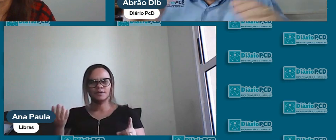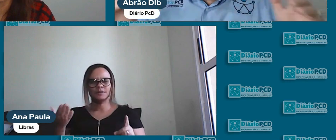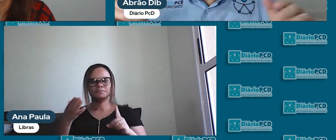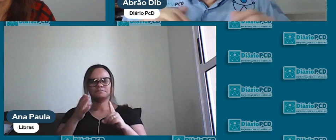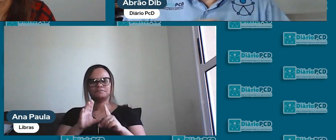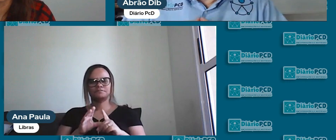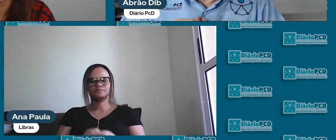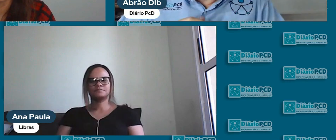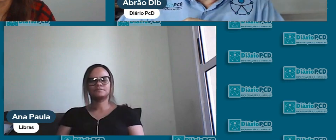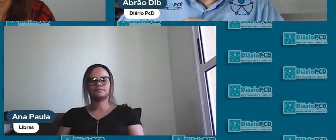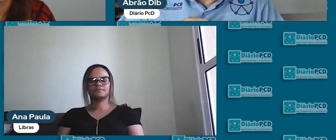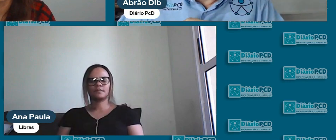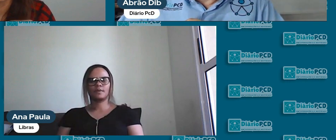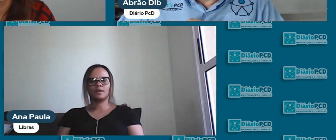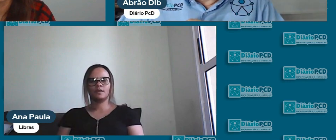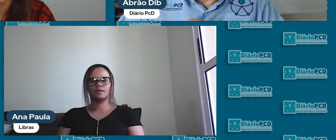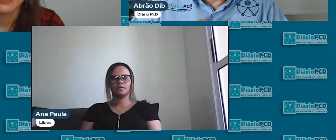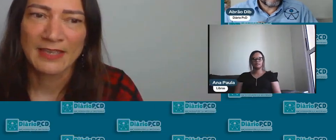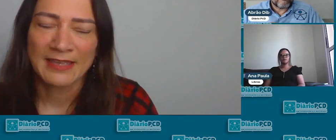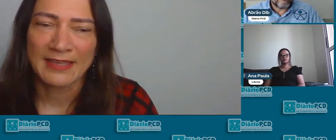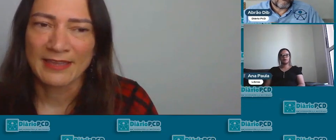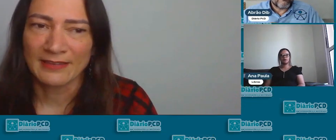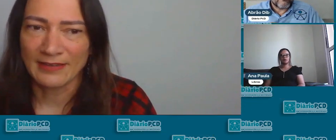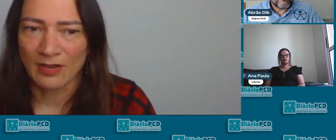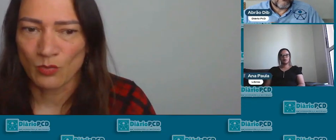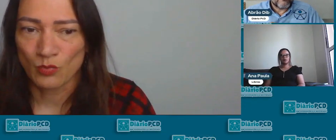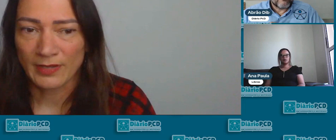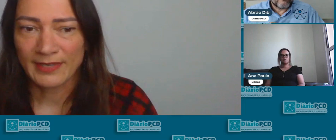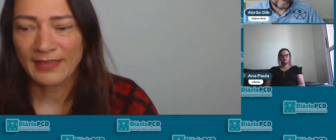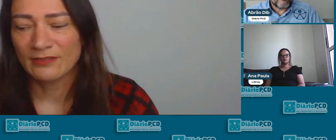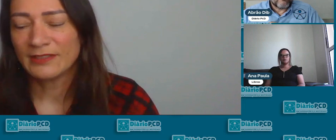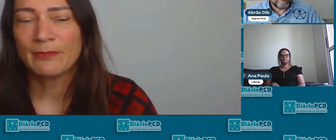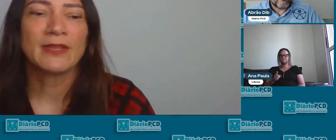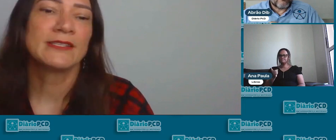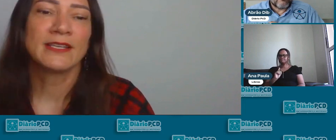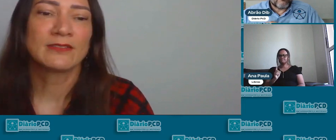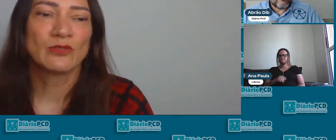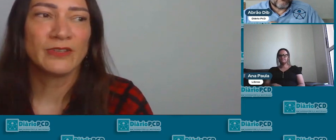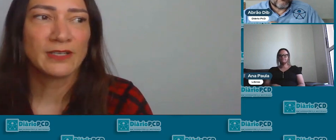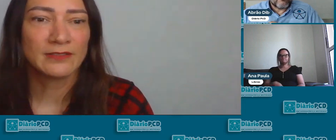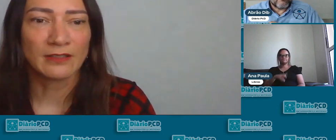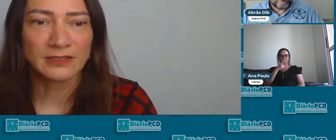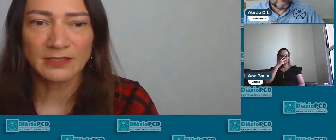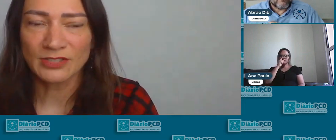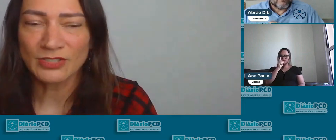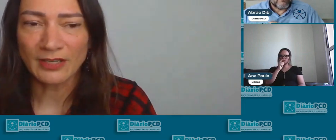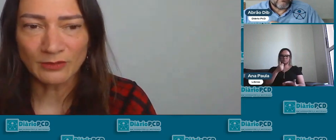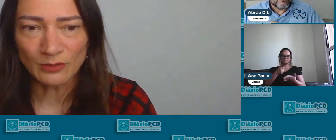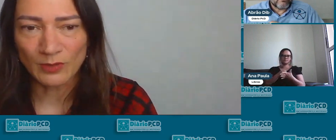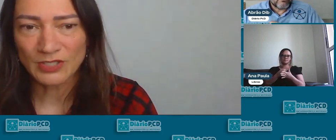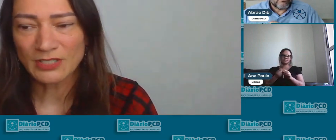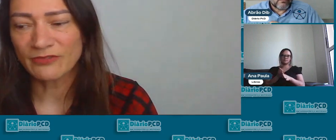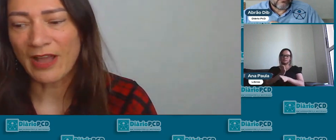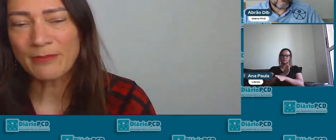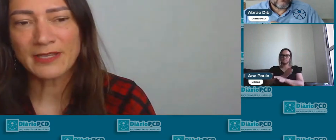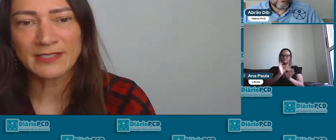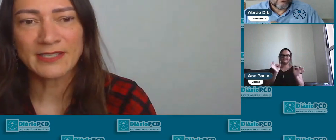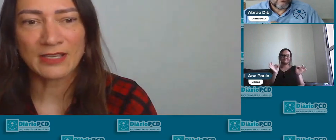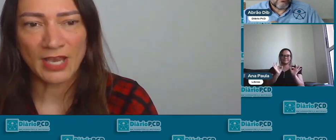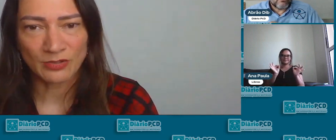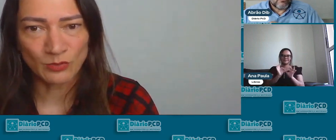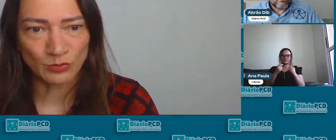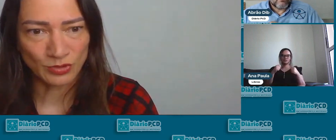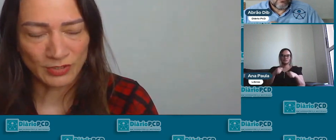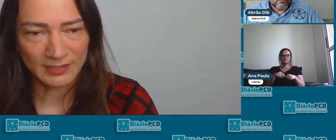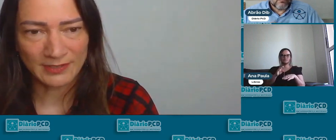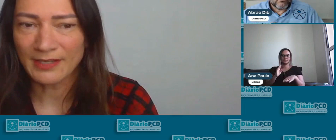e para pareceres conflitantes? Não, a ideia não é ter pareceres conflitantes de jeito nenhum. A gente vai precisar